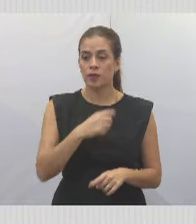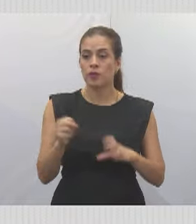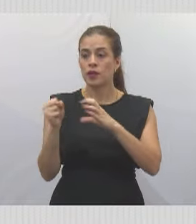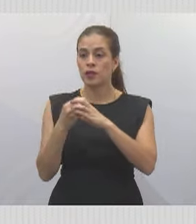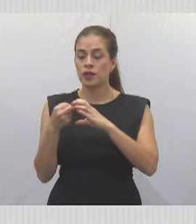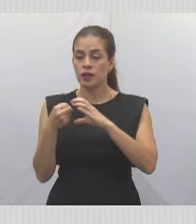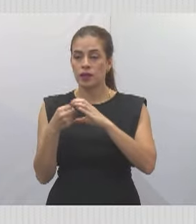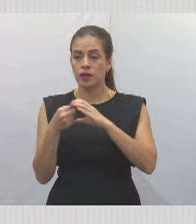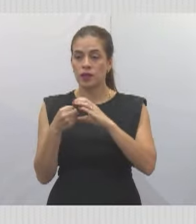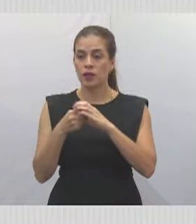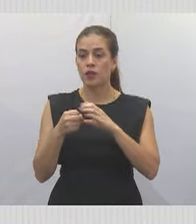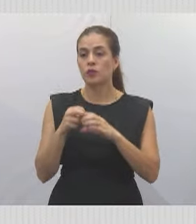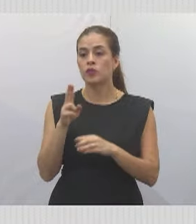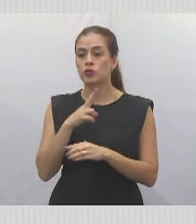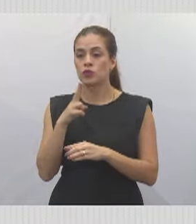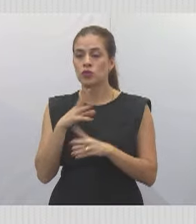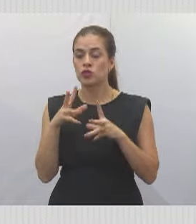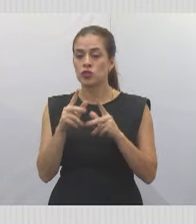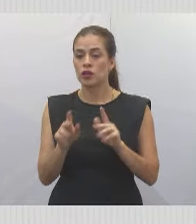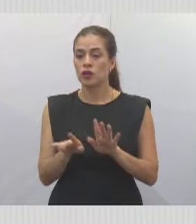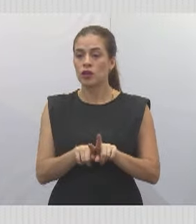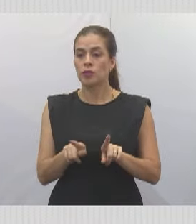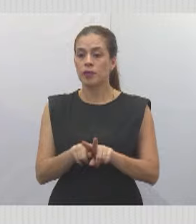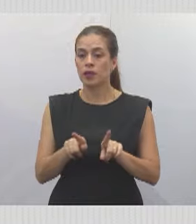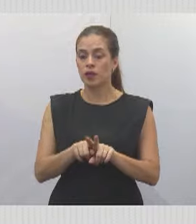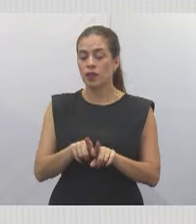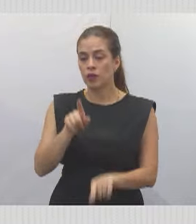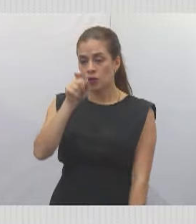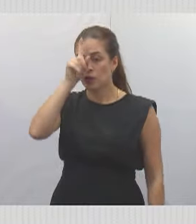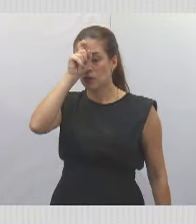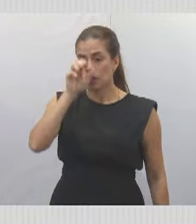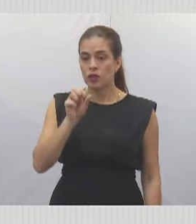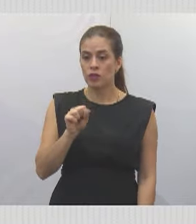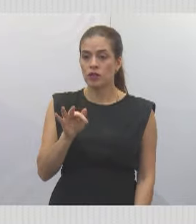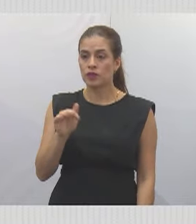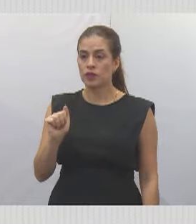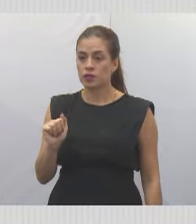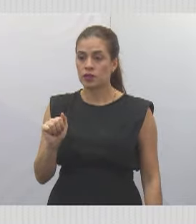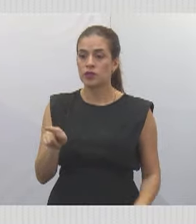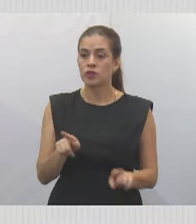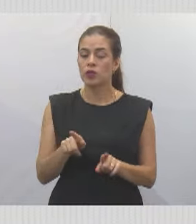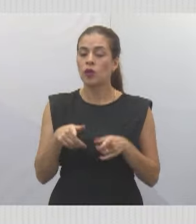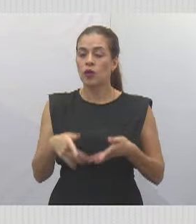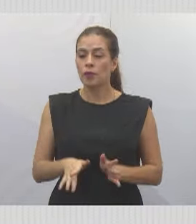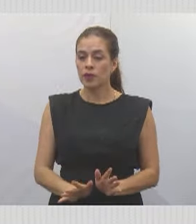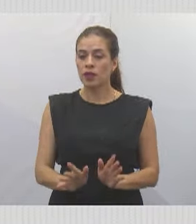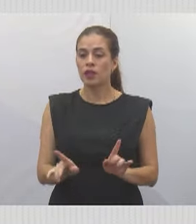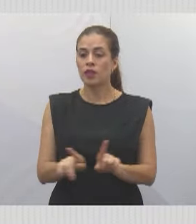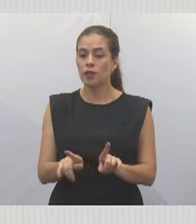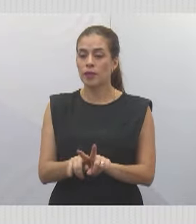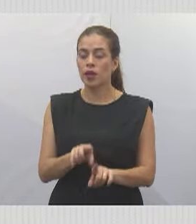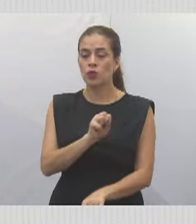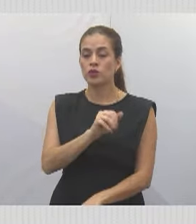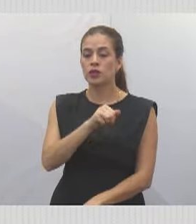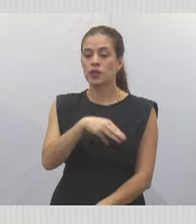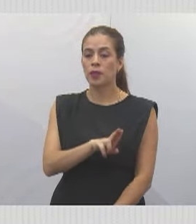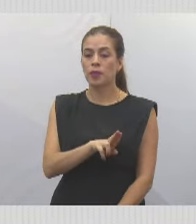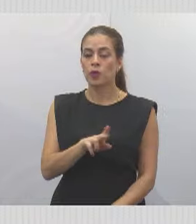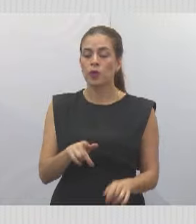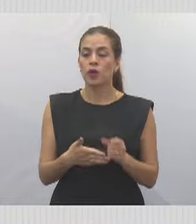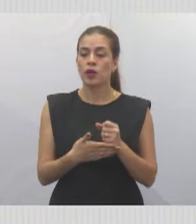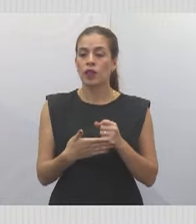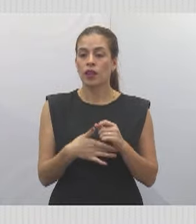pronto-socorro geral. Também no Hospital São Francisco temos o pronto atendimento obstétrico, bem como o SAMU. Na atenção hospitalar, temos